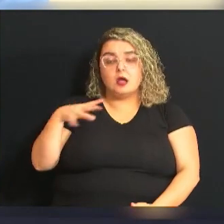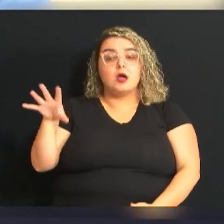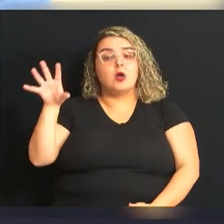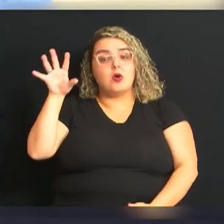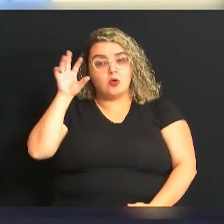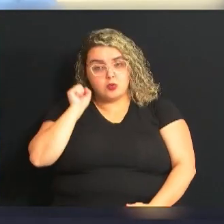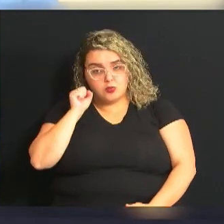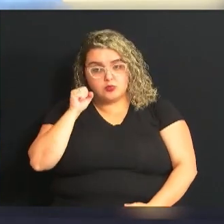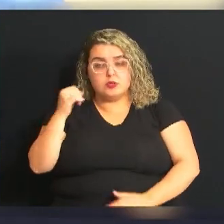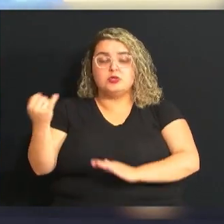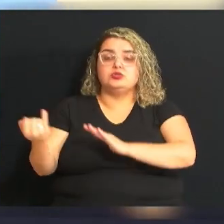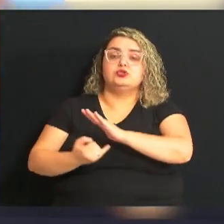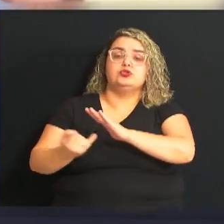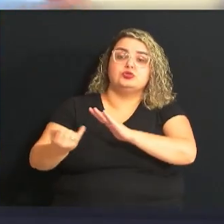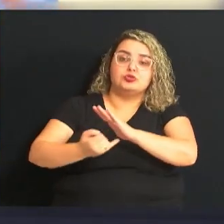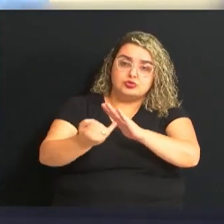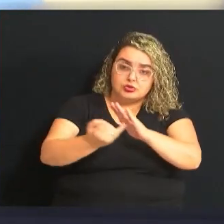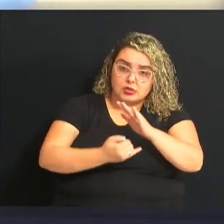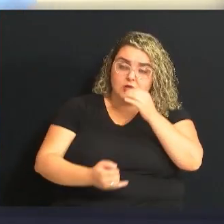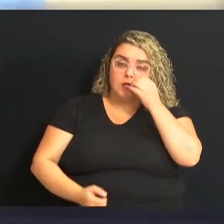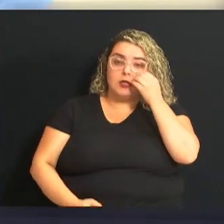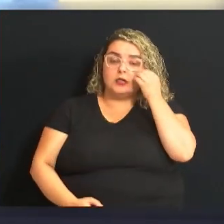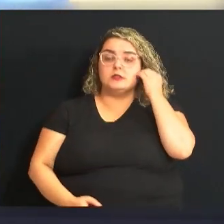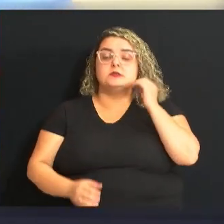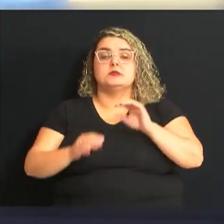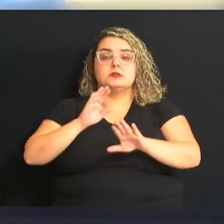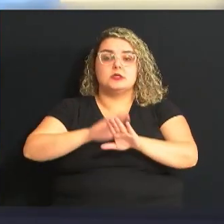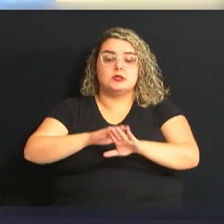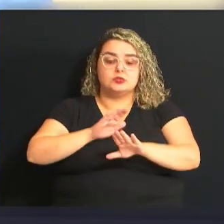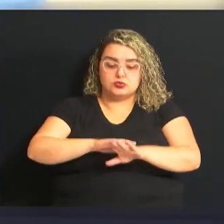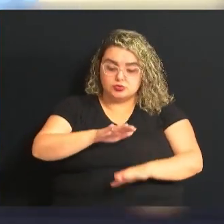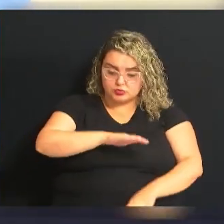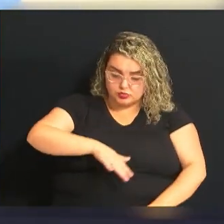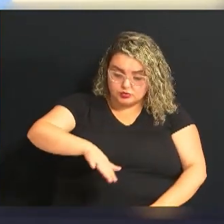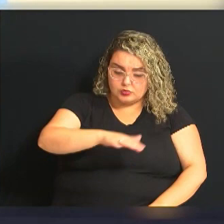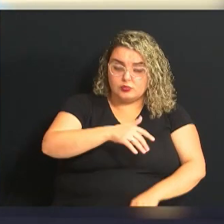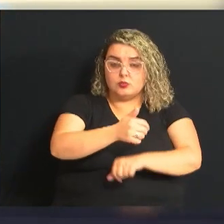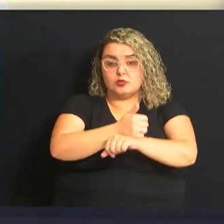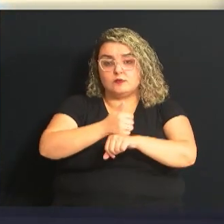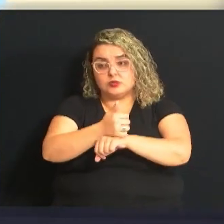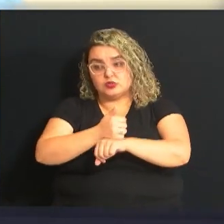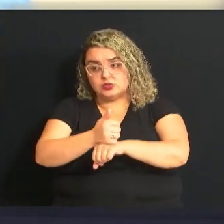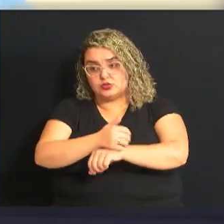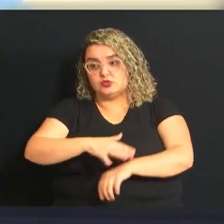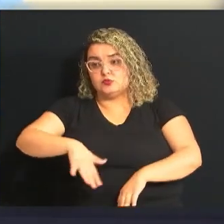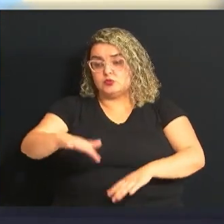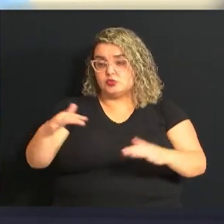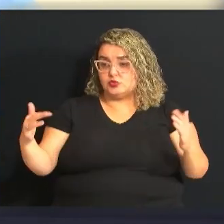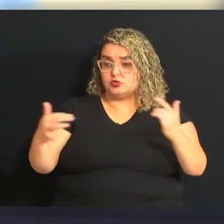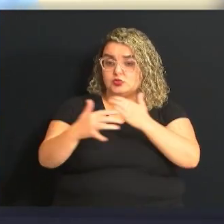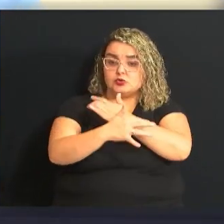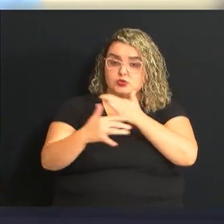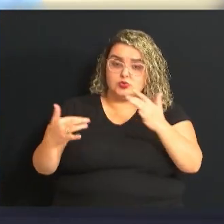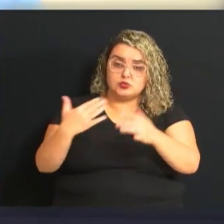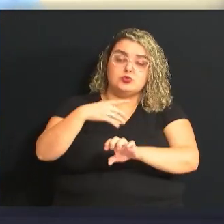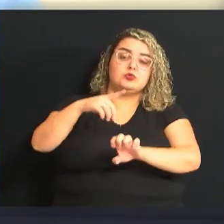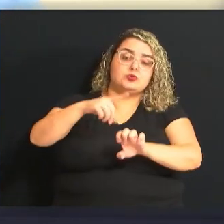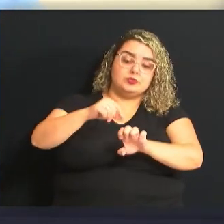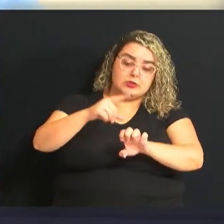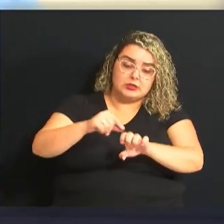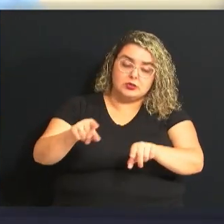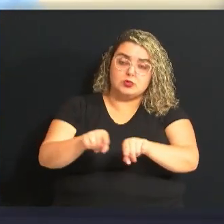isso, presidente. Na realidade atual, na cidade inteligente, isso não pode ocorrer numa velocidade